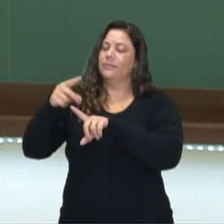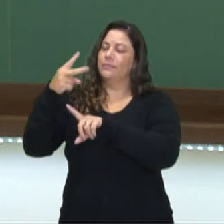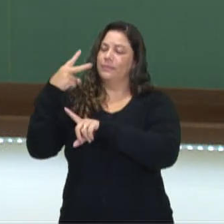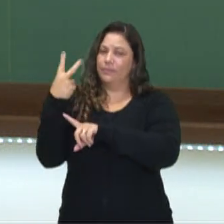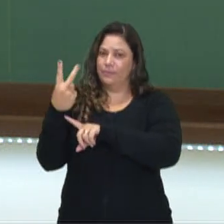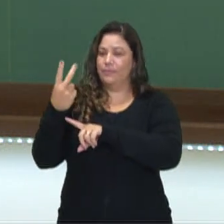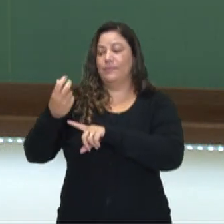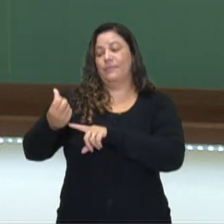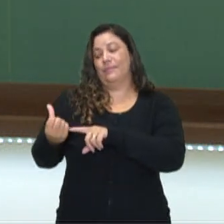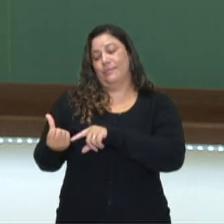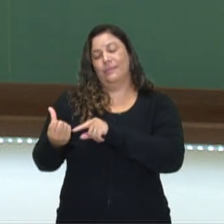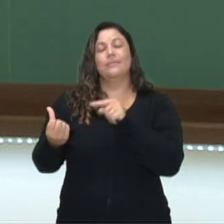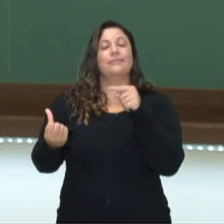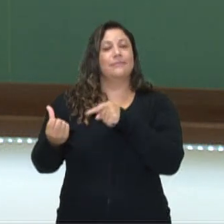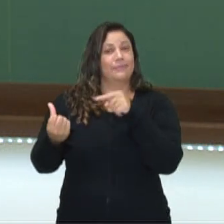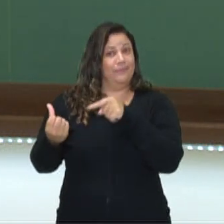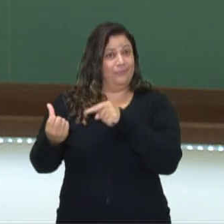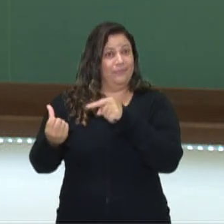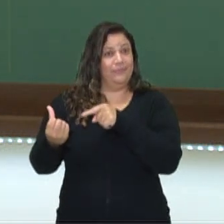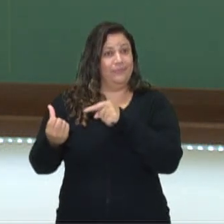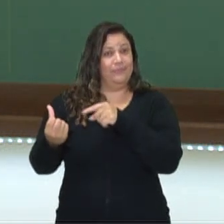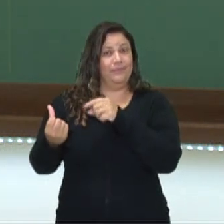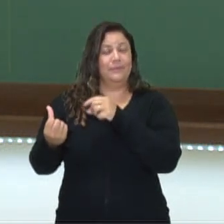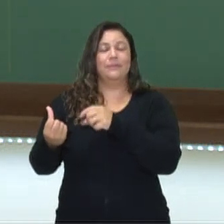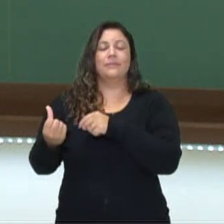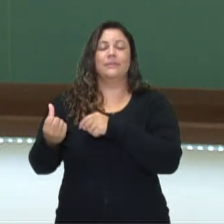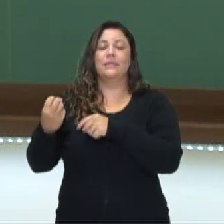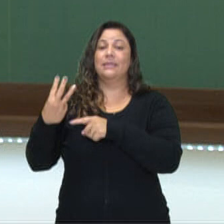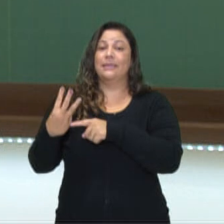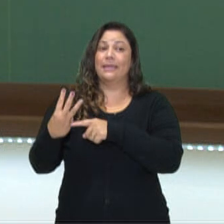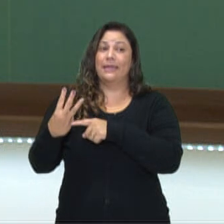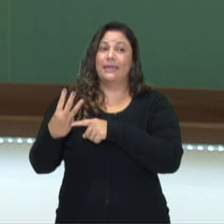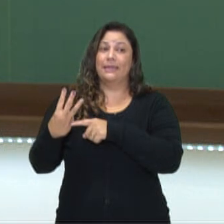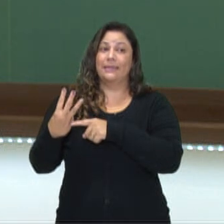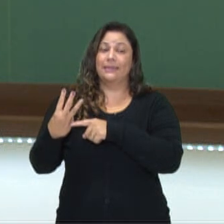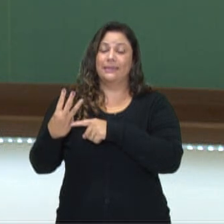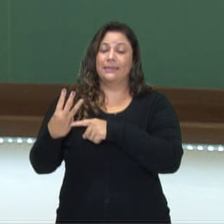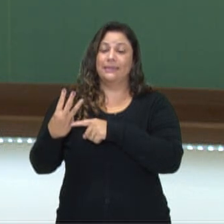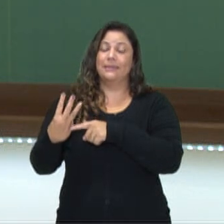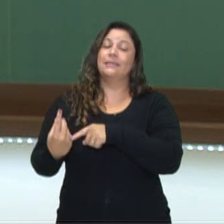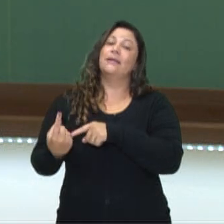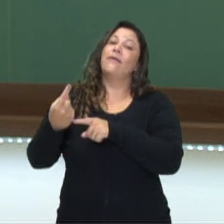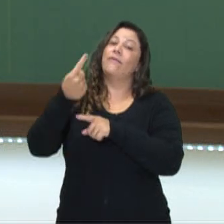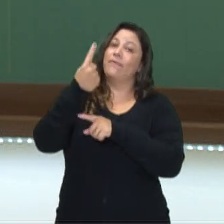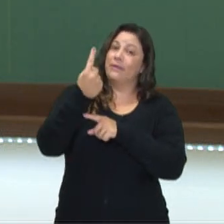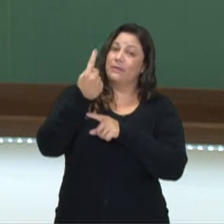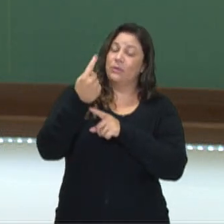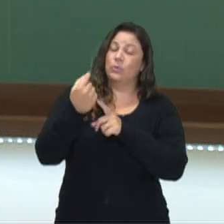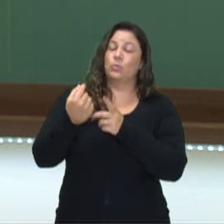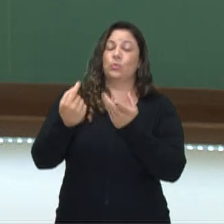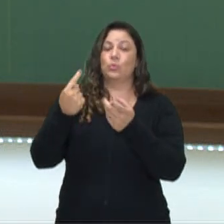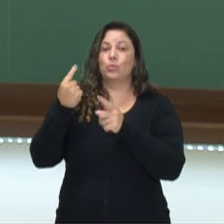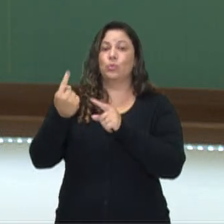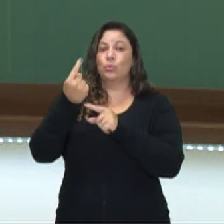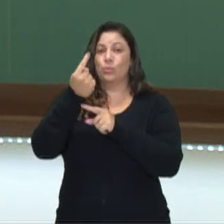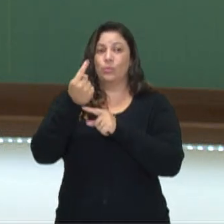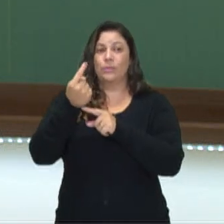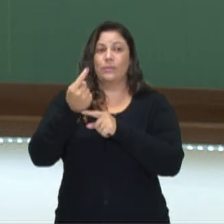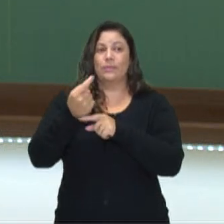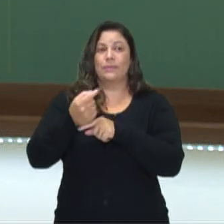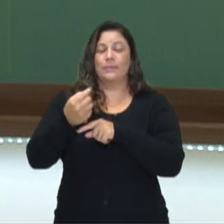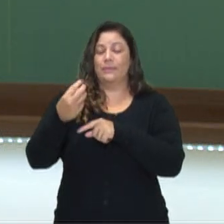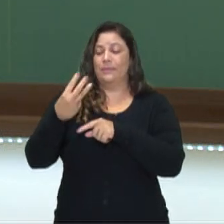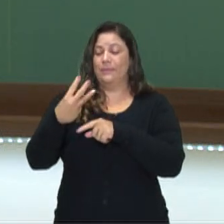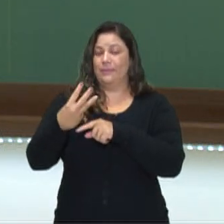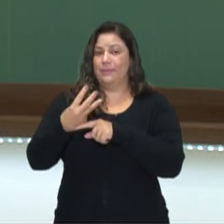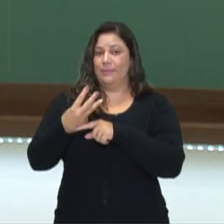porque deu 6 unidades. E 3 vezes 10, né? Porque esse 1 vale 10. 3 vezes 1 dezena dá